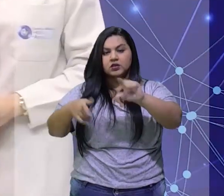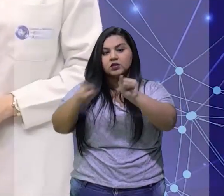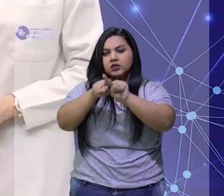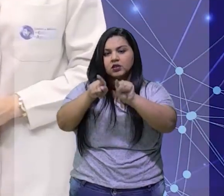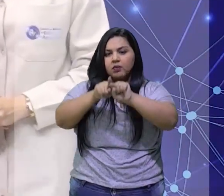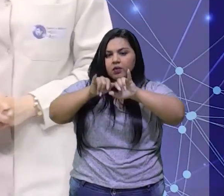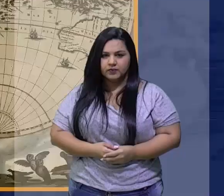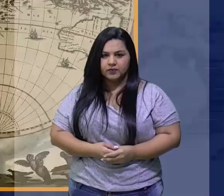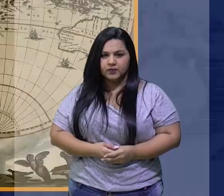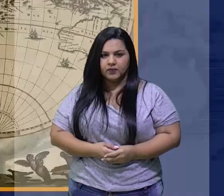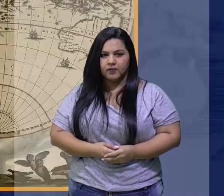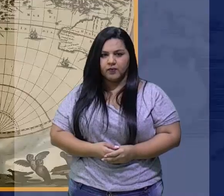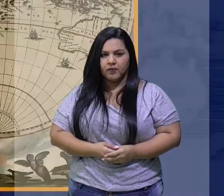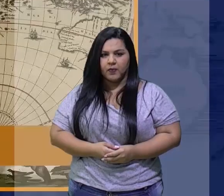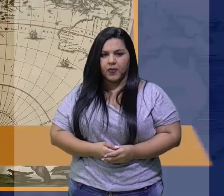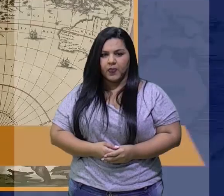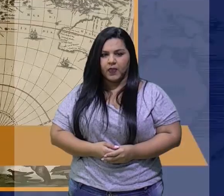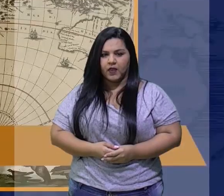eu vou comentando.